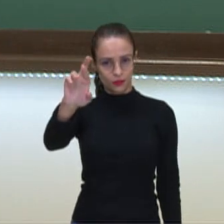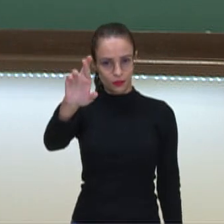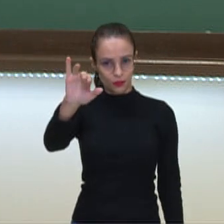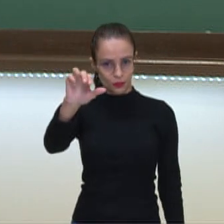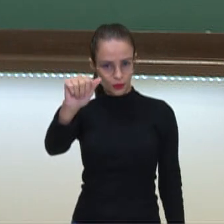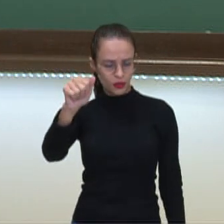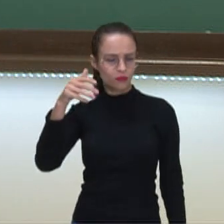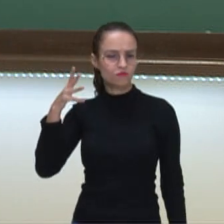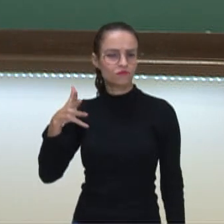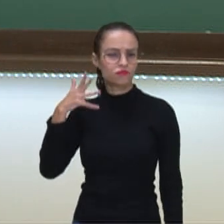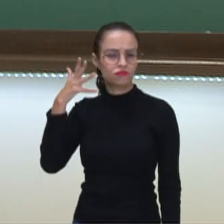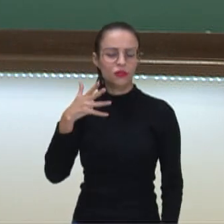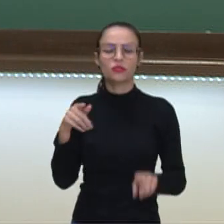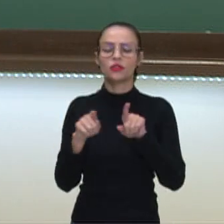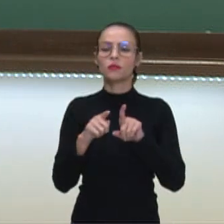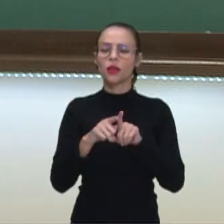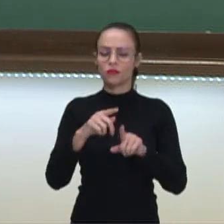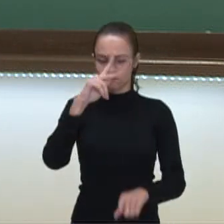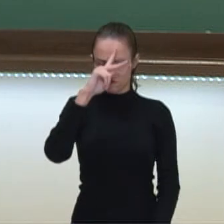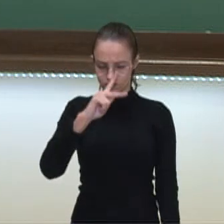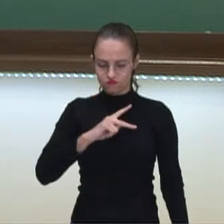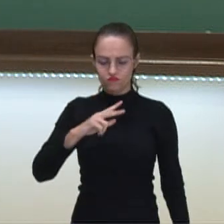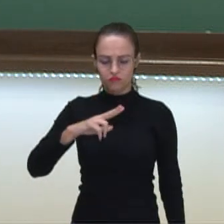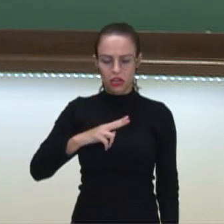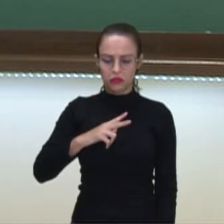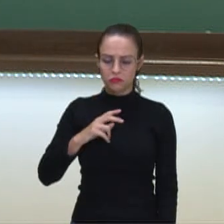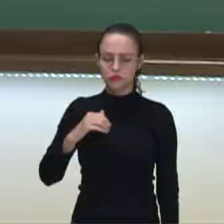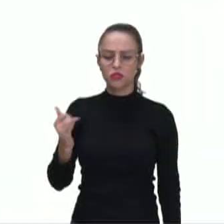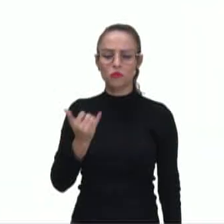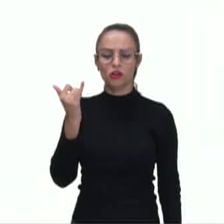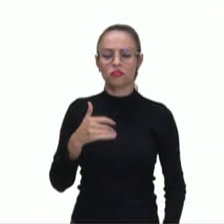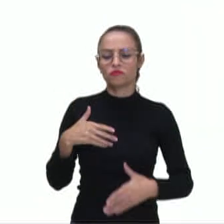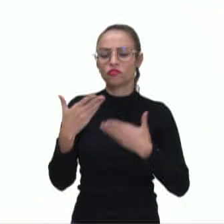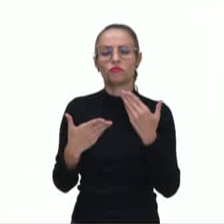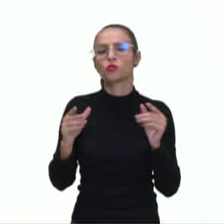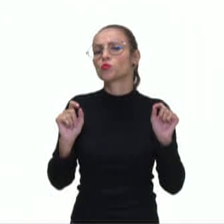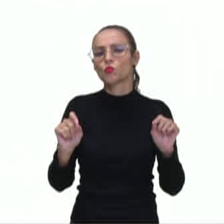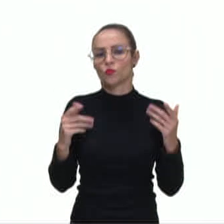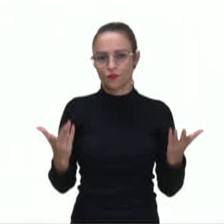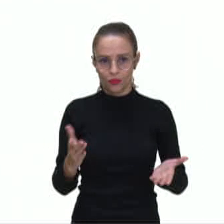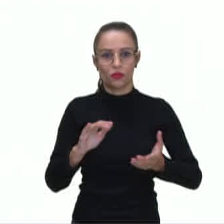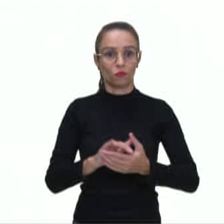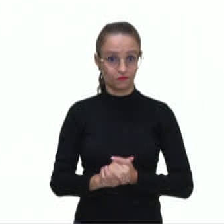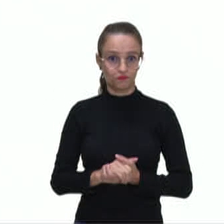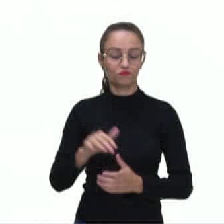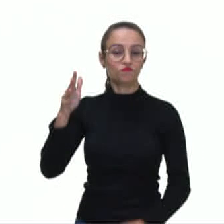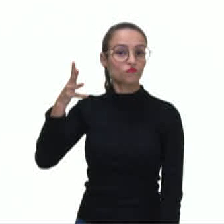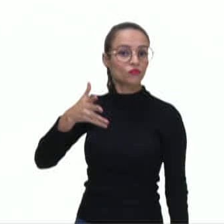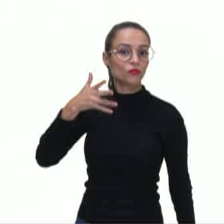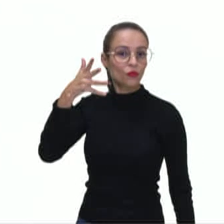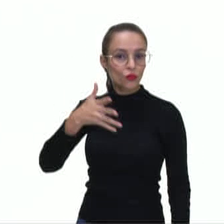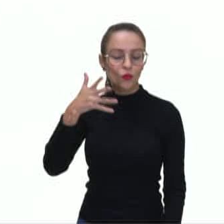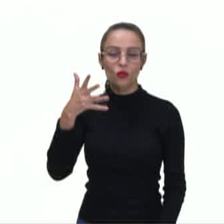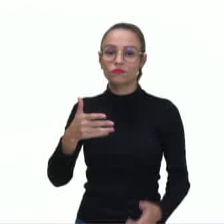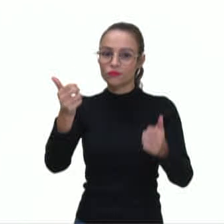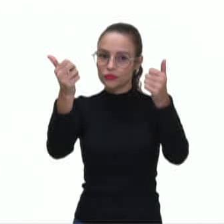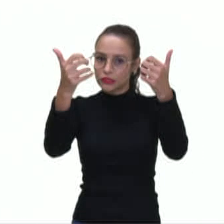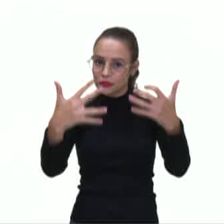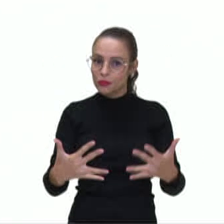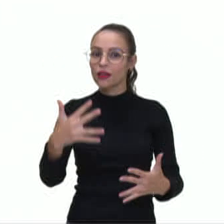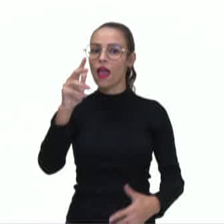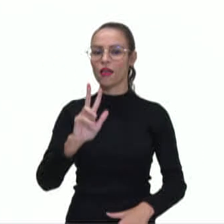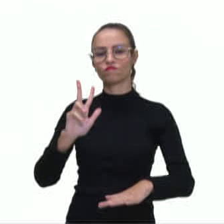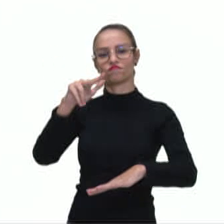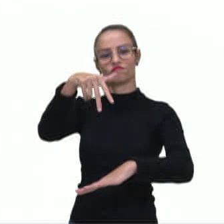o desenvolvimento pessoal? Então trago aqui uma possibilidade de resposta. A oratória pode ser definida como a arte de falar